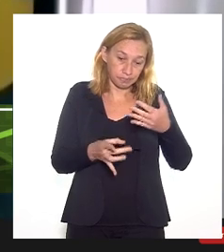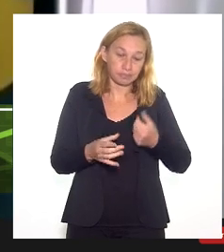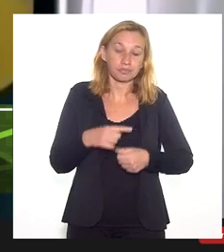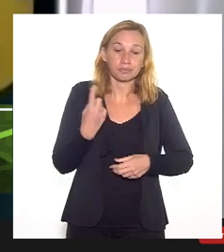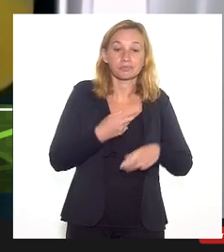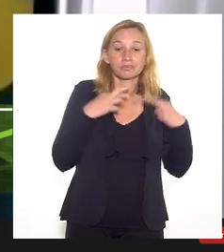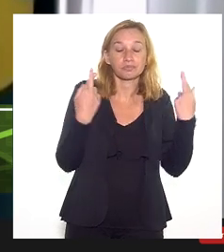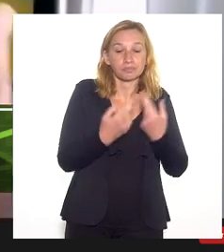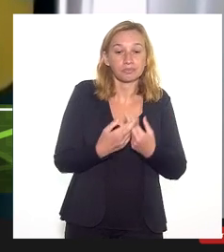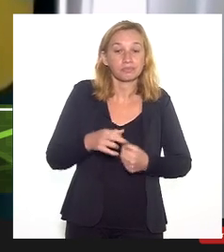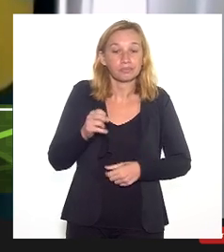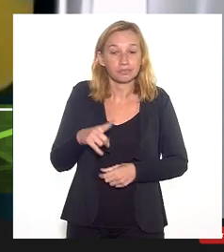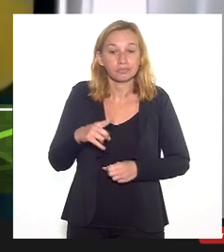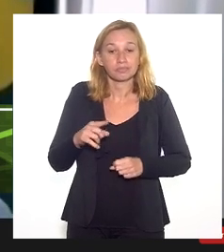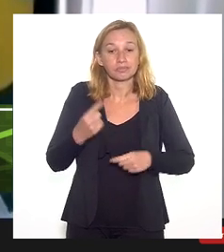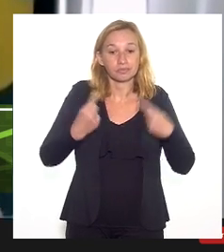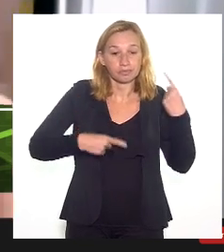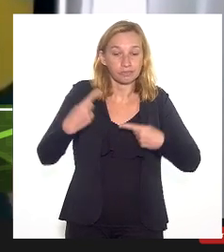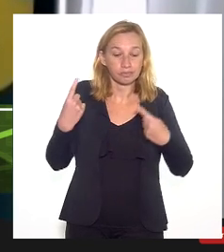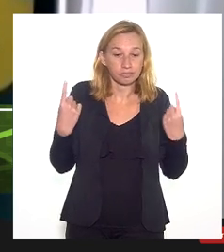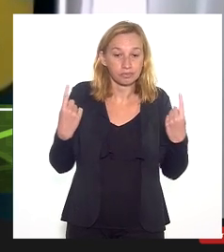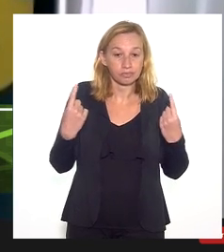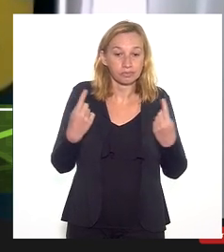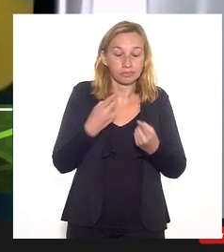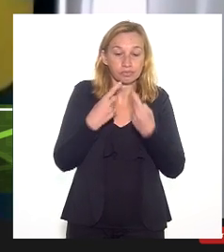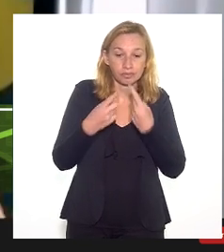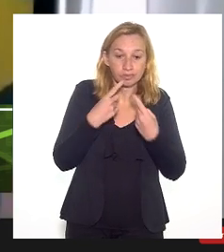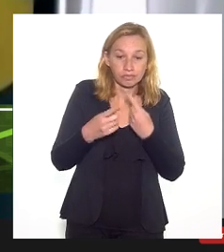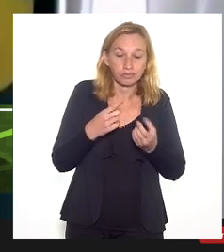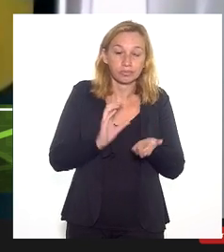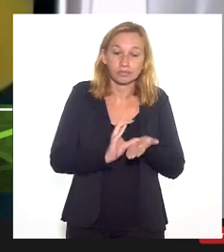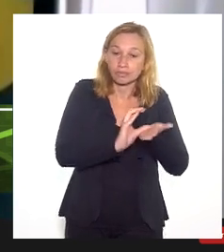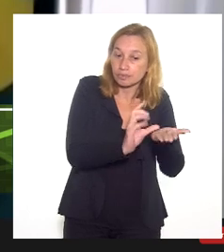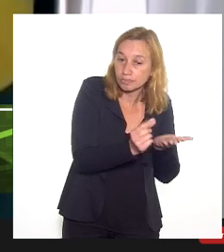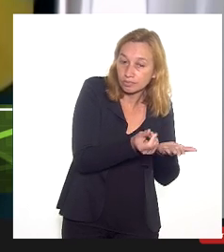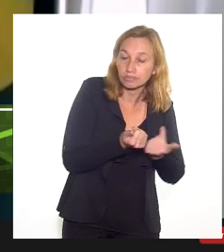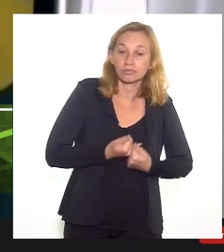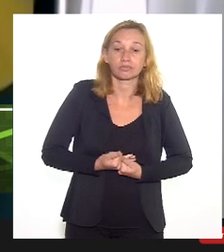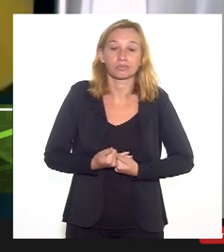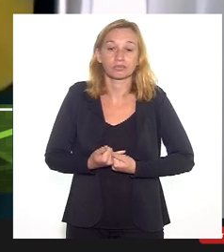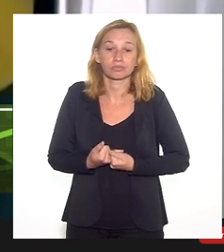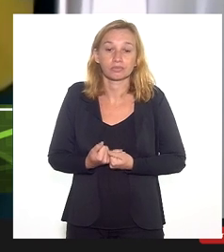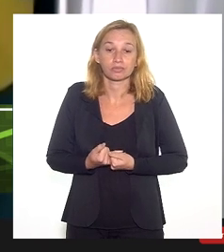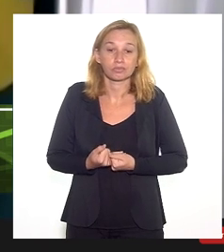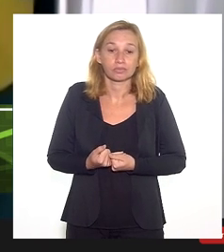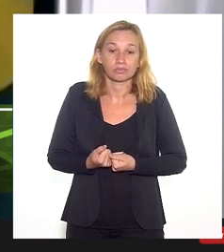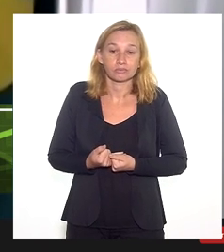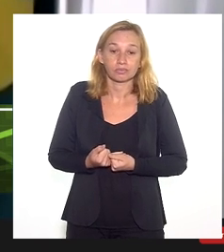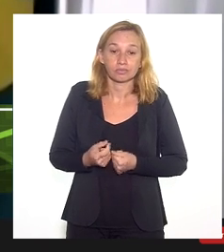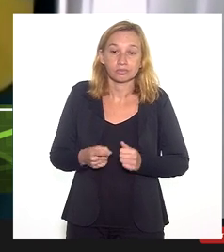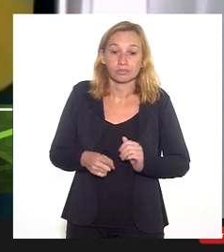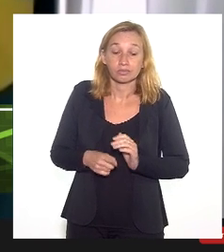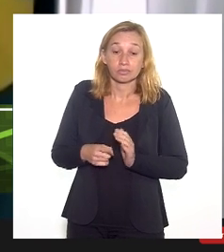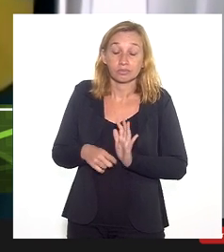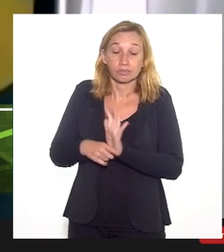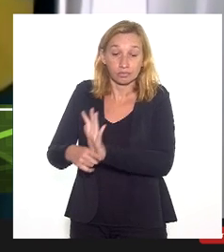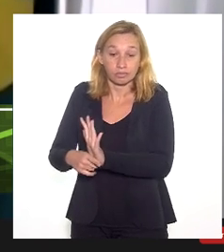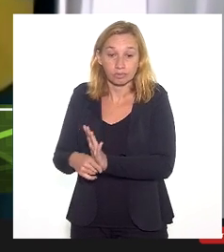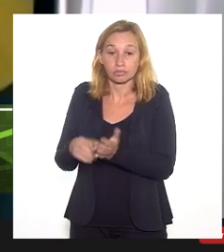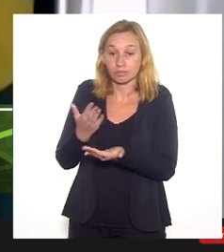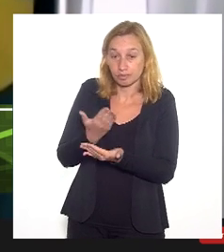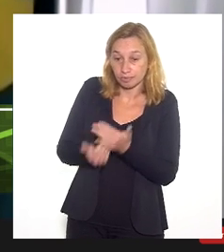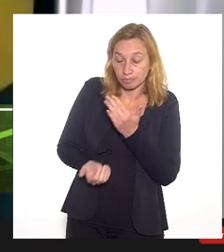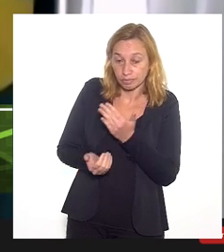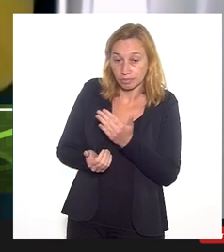audiências em função do debate sobre financiamento sobre as demandas relacionadas à recomposição das perdas que são muito